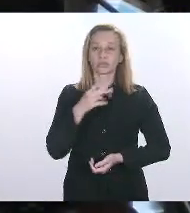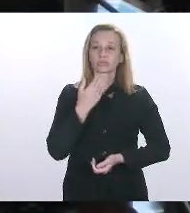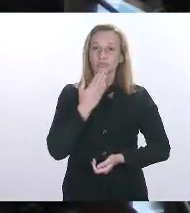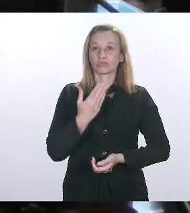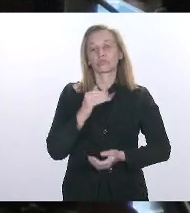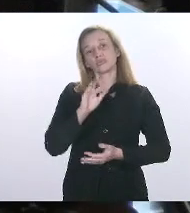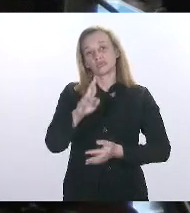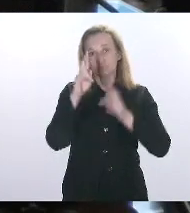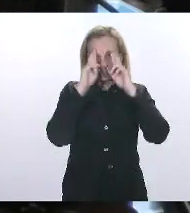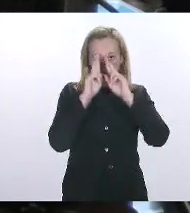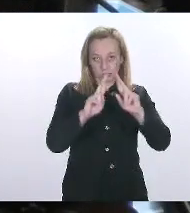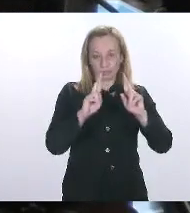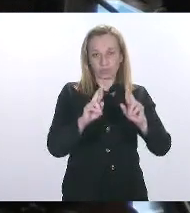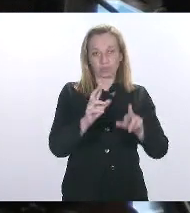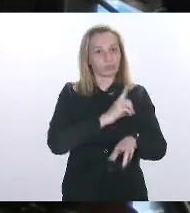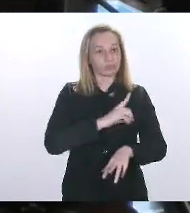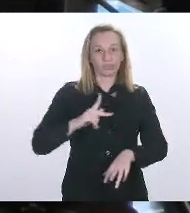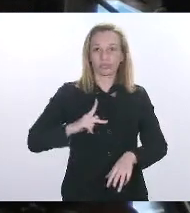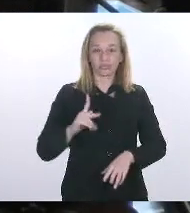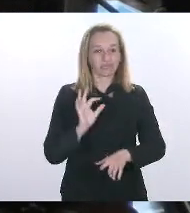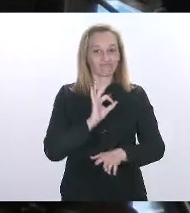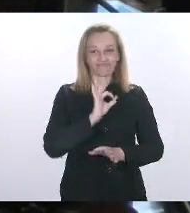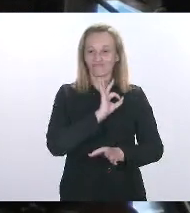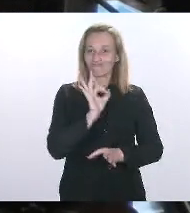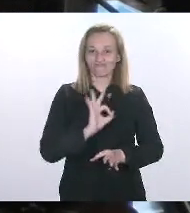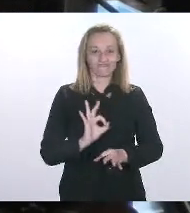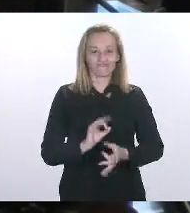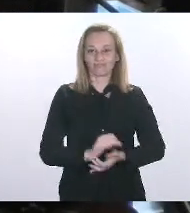Todo respeito à defensoria, mas não tem nada a ver com a defensoria.